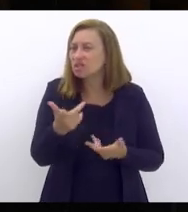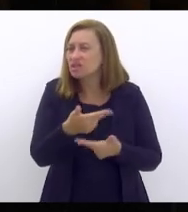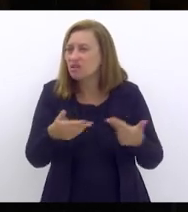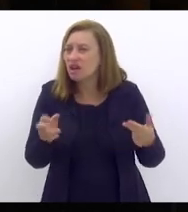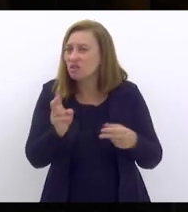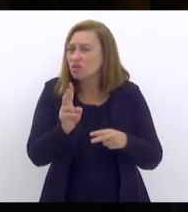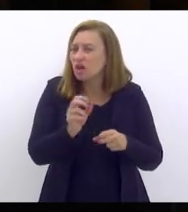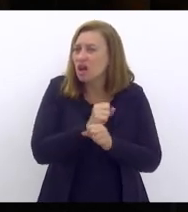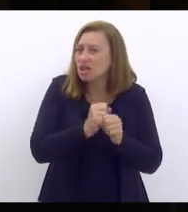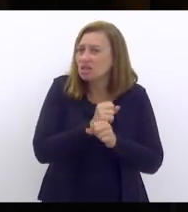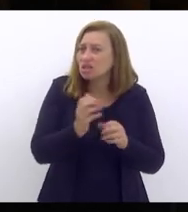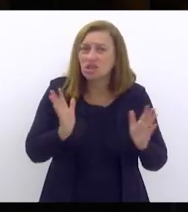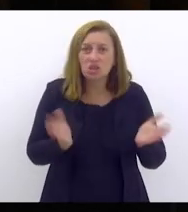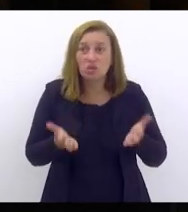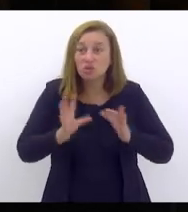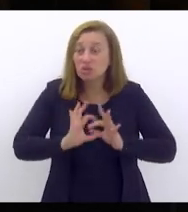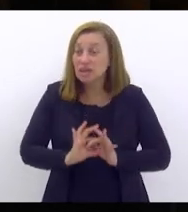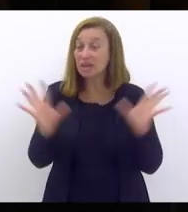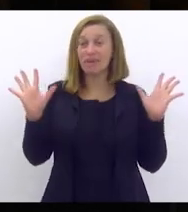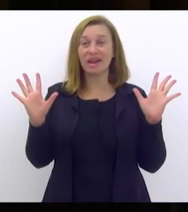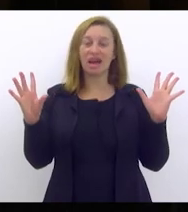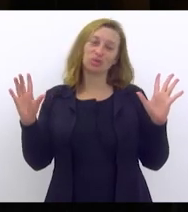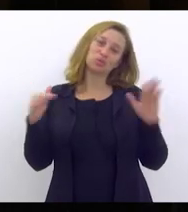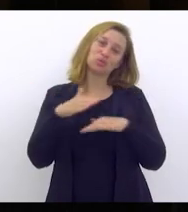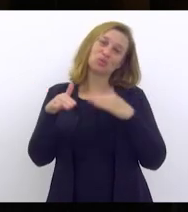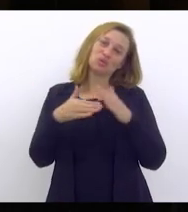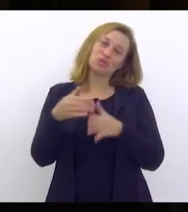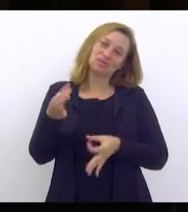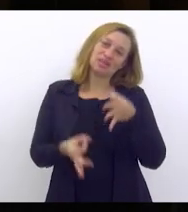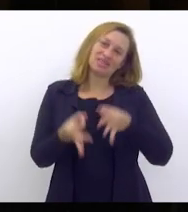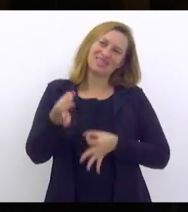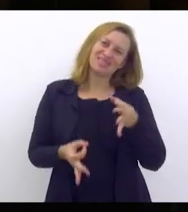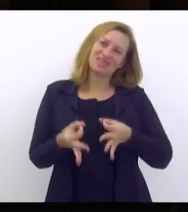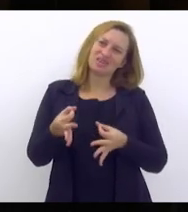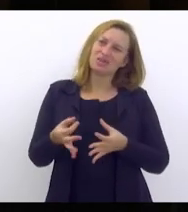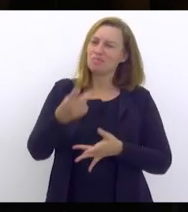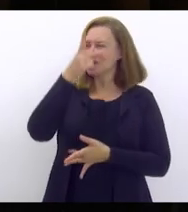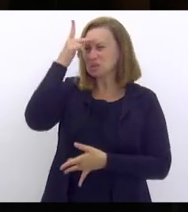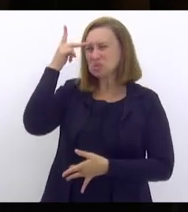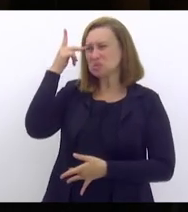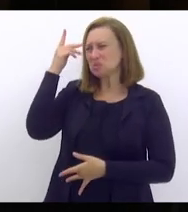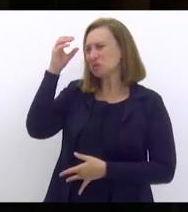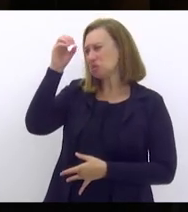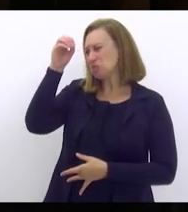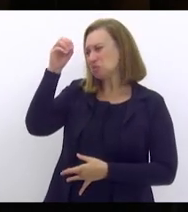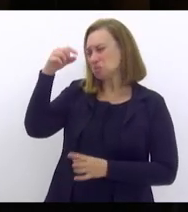anos, e que hoje foram todos absolvidos pela justiça, como se fosse um santo.